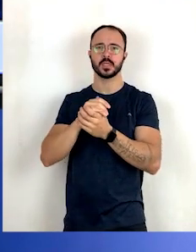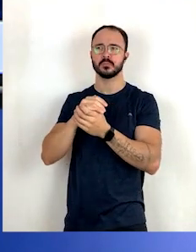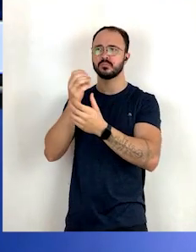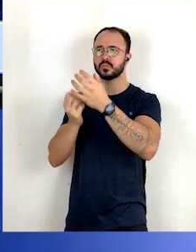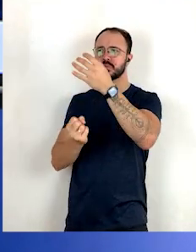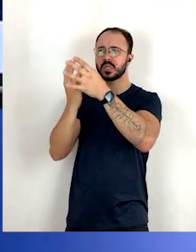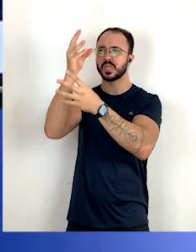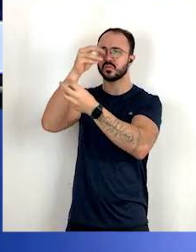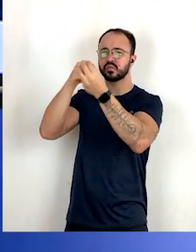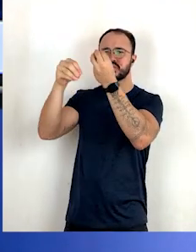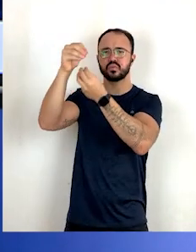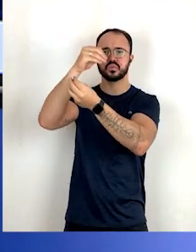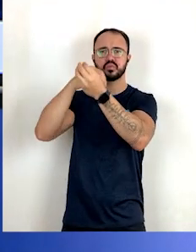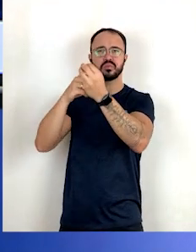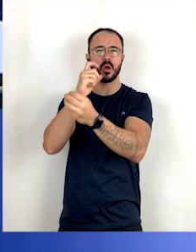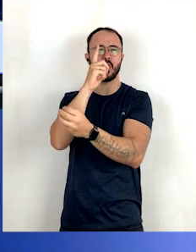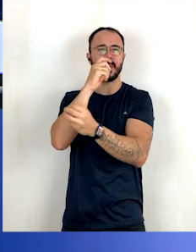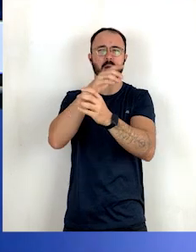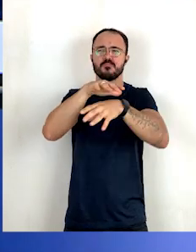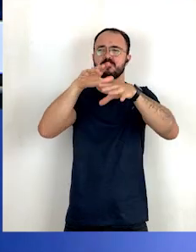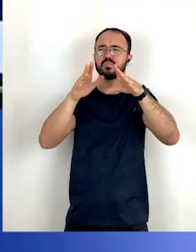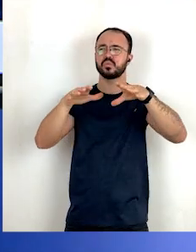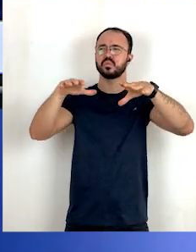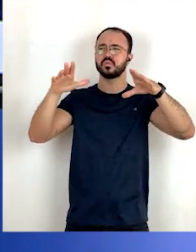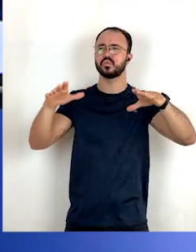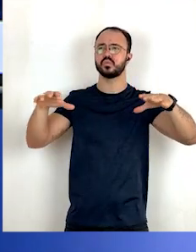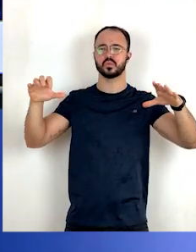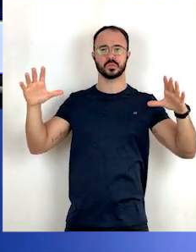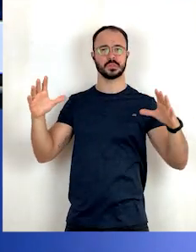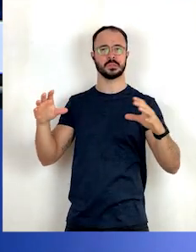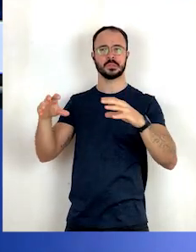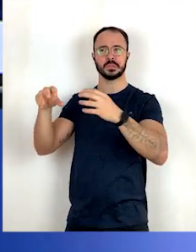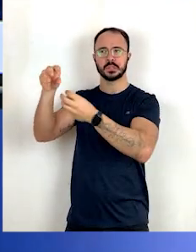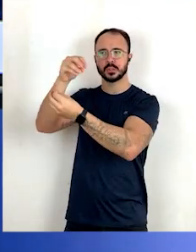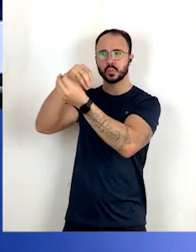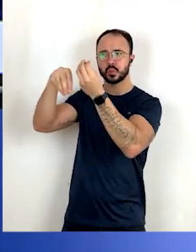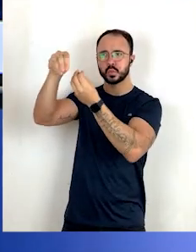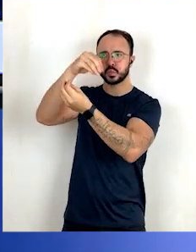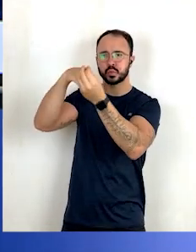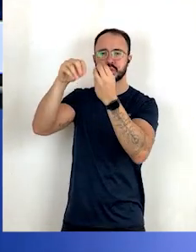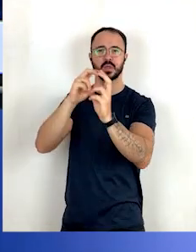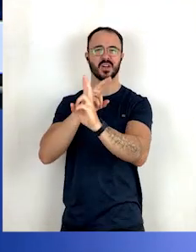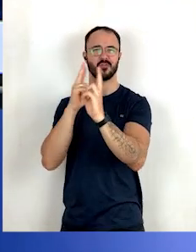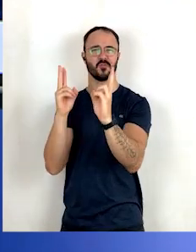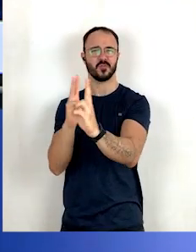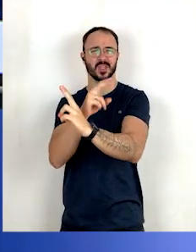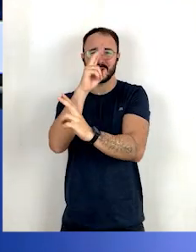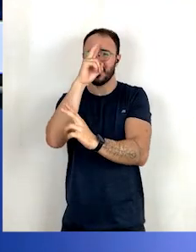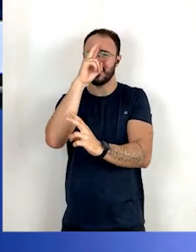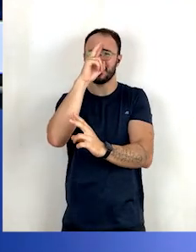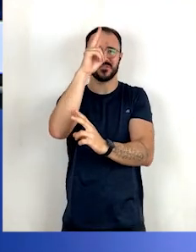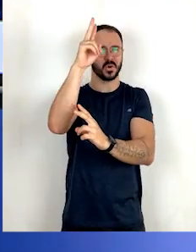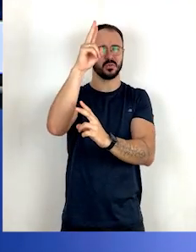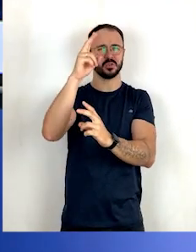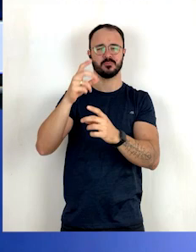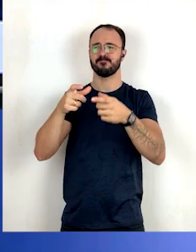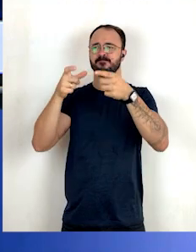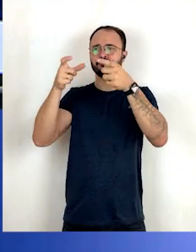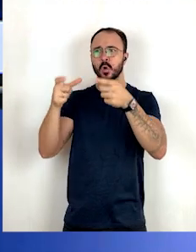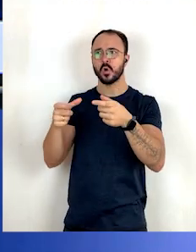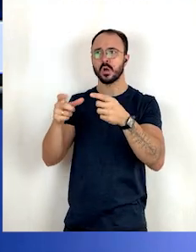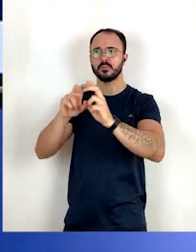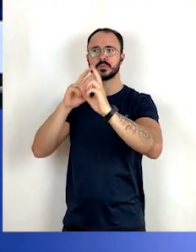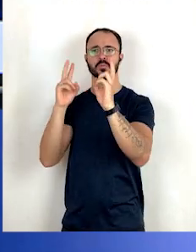tropicais, no final do verão. Os ciclones são ventos giratórios. Nós temos uma região de baixa pressão que é formada e esse